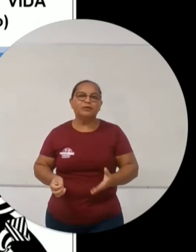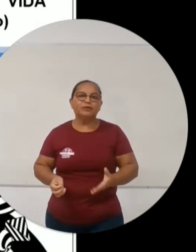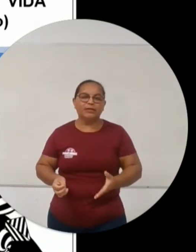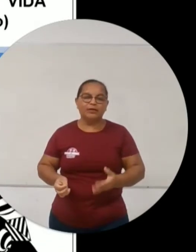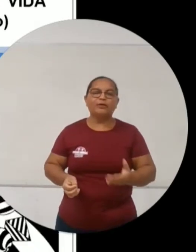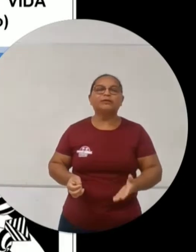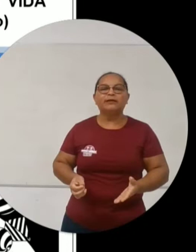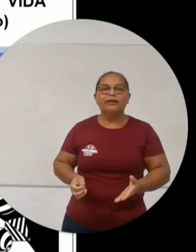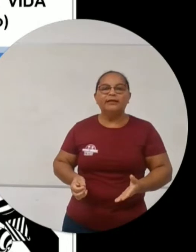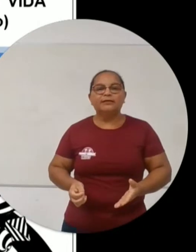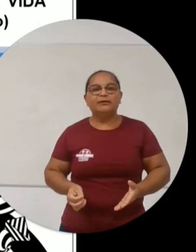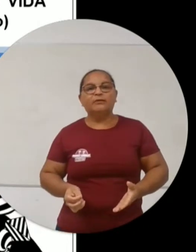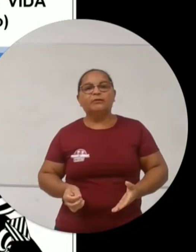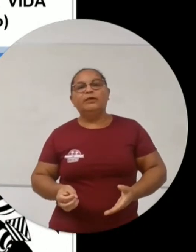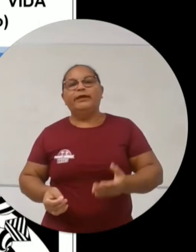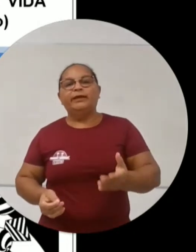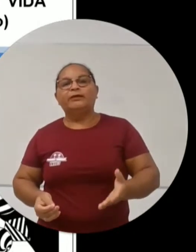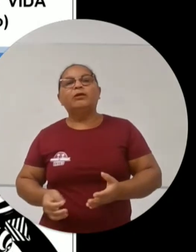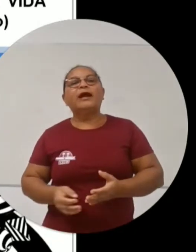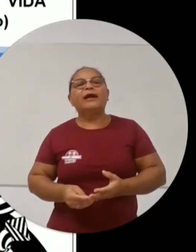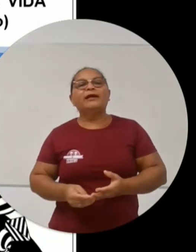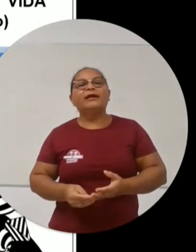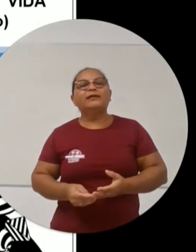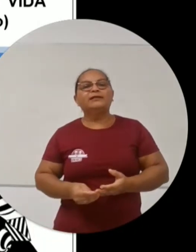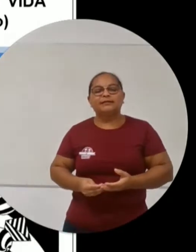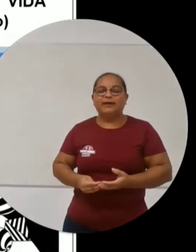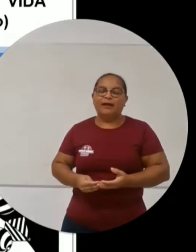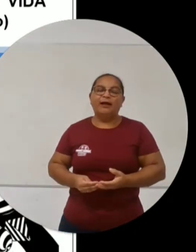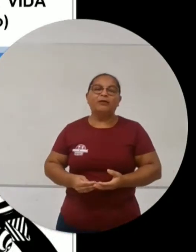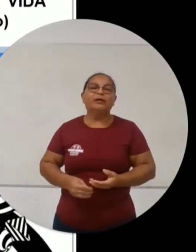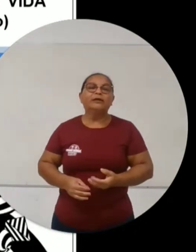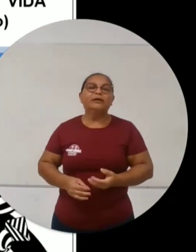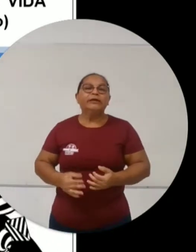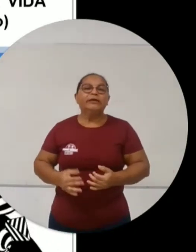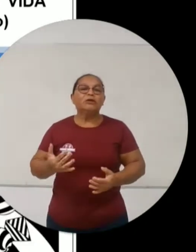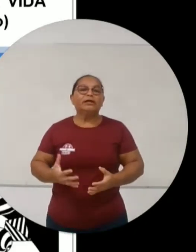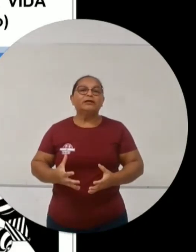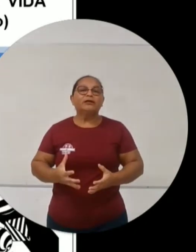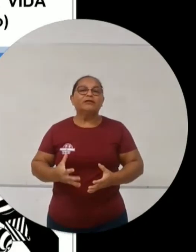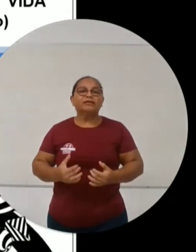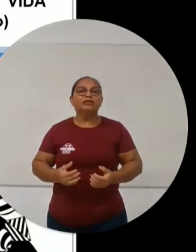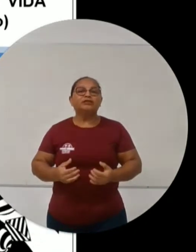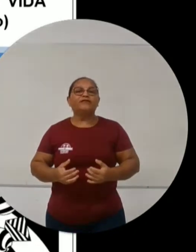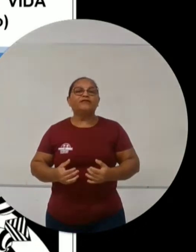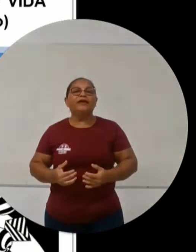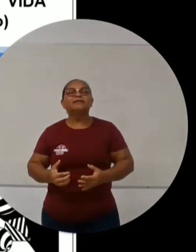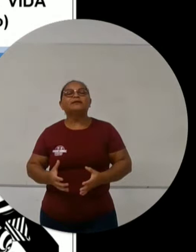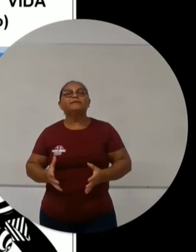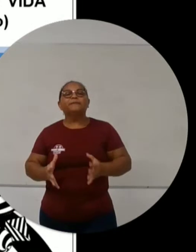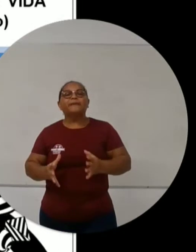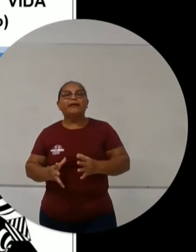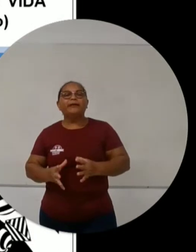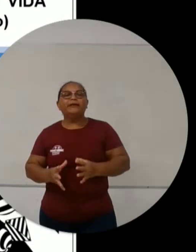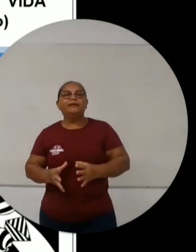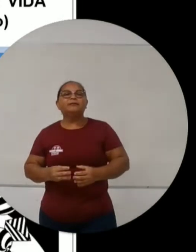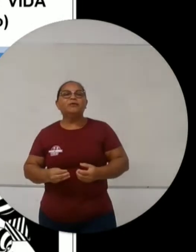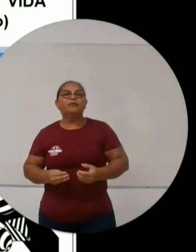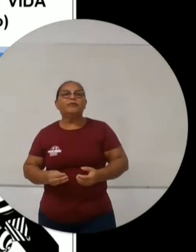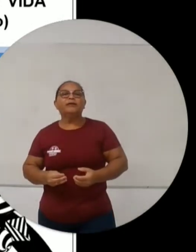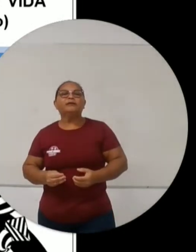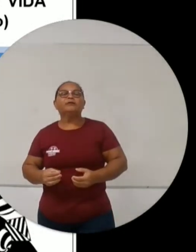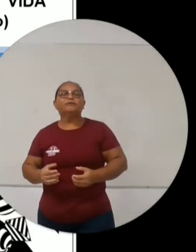que posteriormente serão colocadas na aula. E eu gostaria que vocês tivessem,